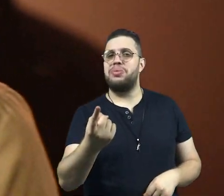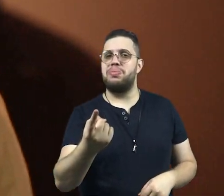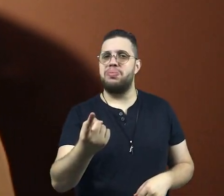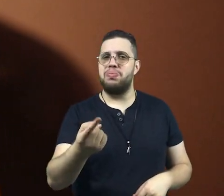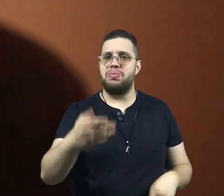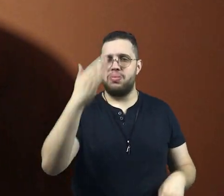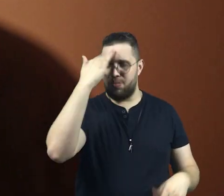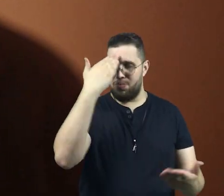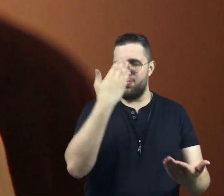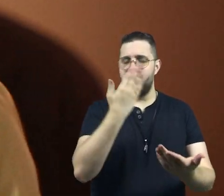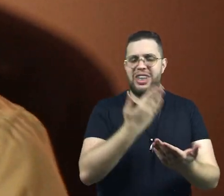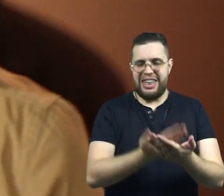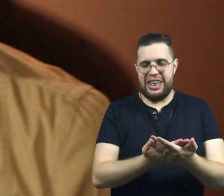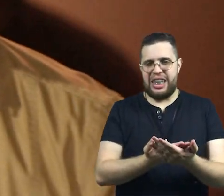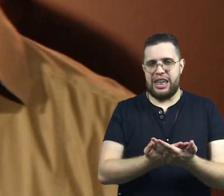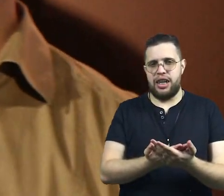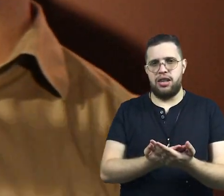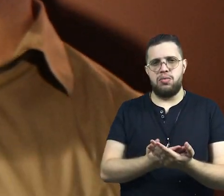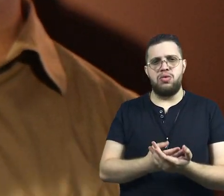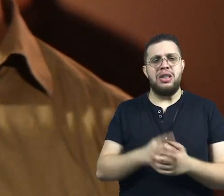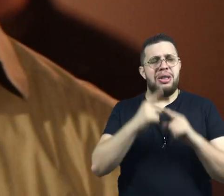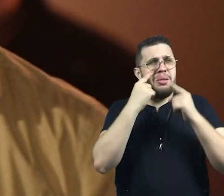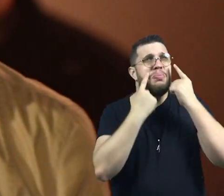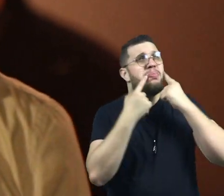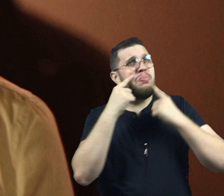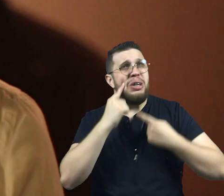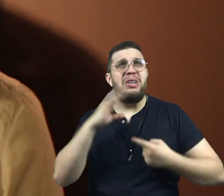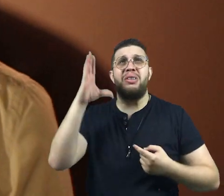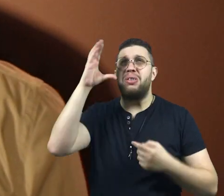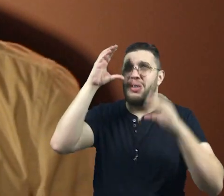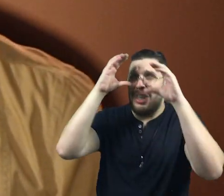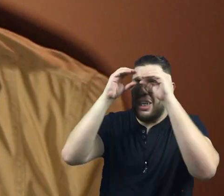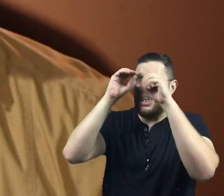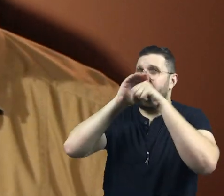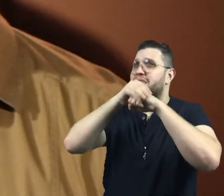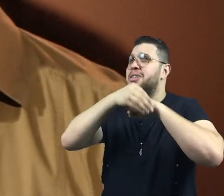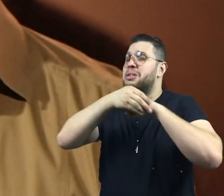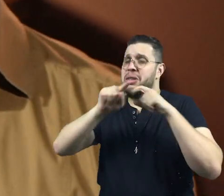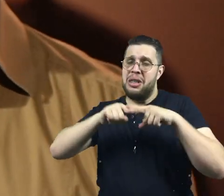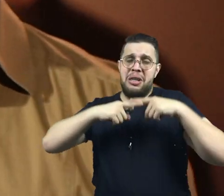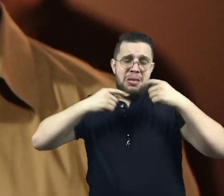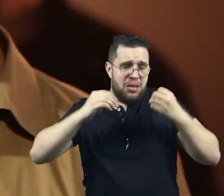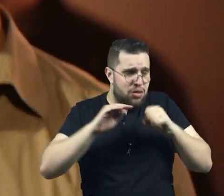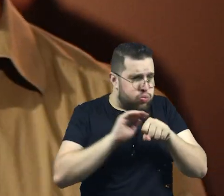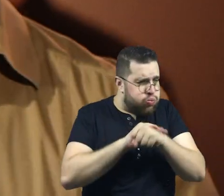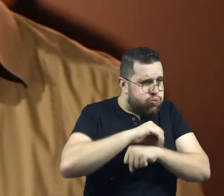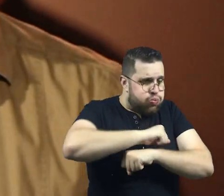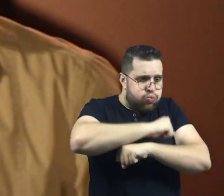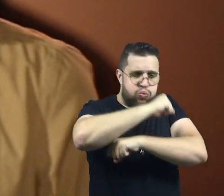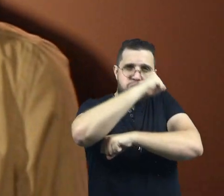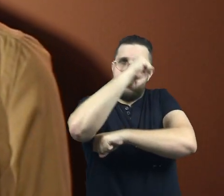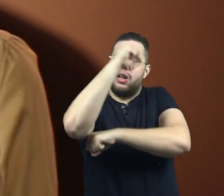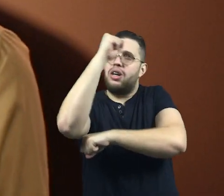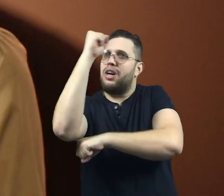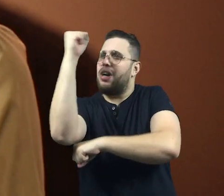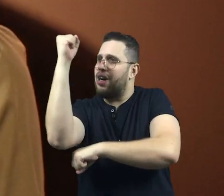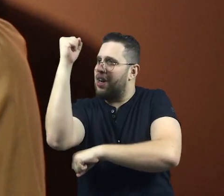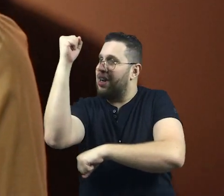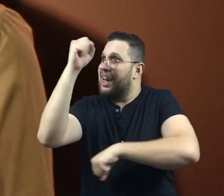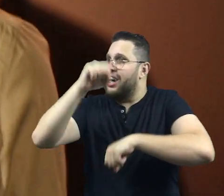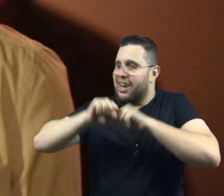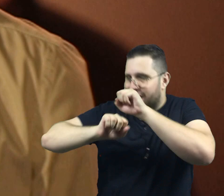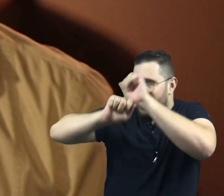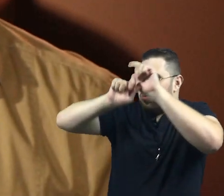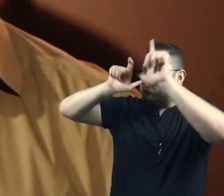Creia, o choro dura uma noite, mas a alegria vem ao amanhecer. Aleluia, vai chegar um momento que você